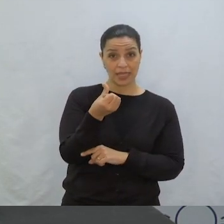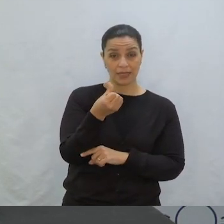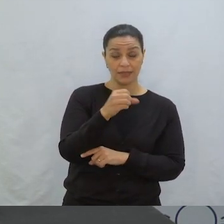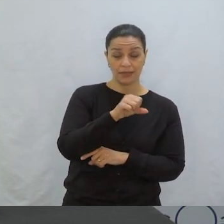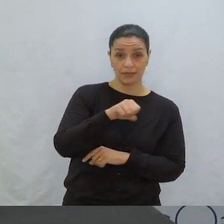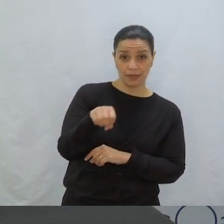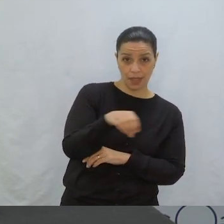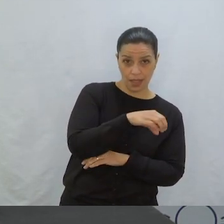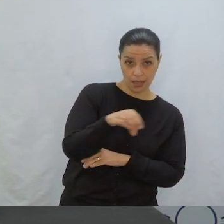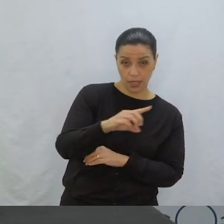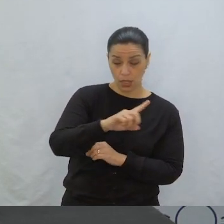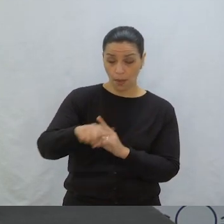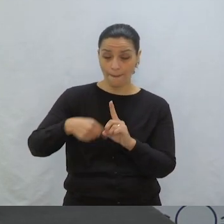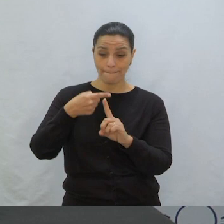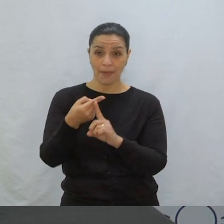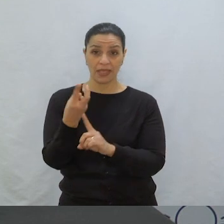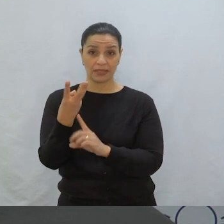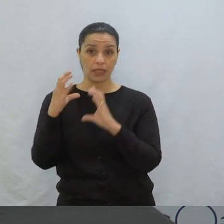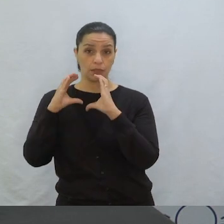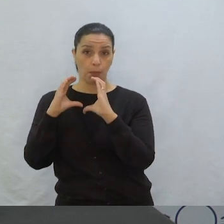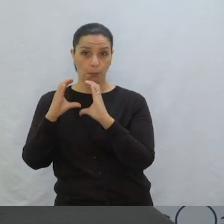porque